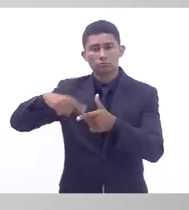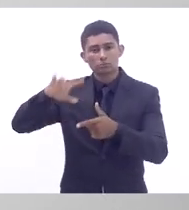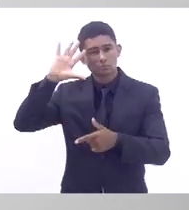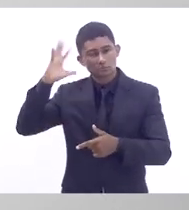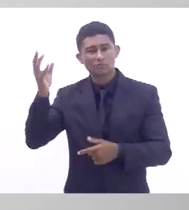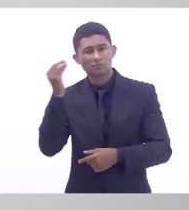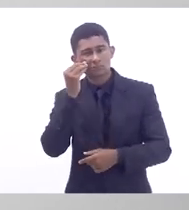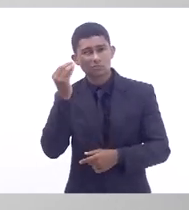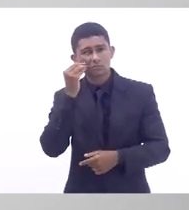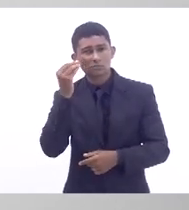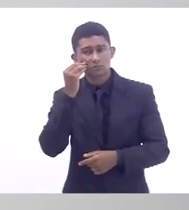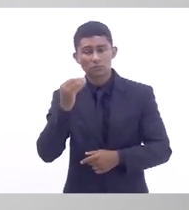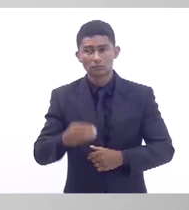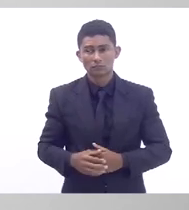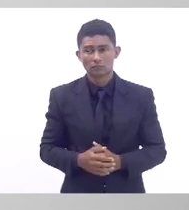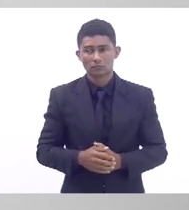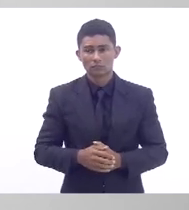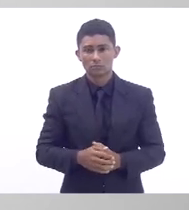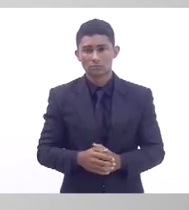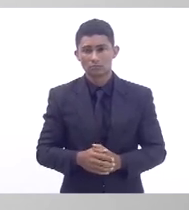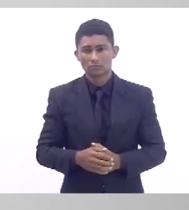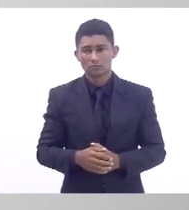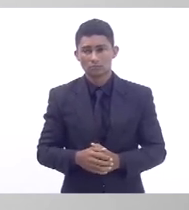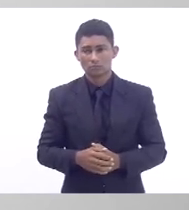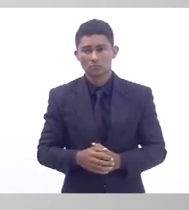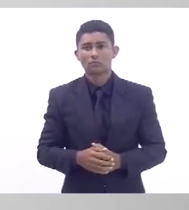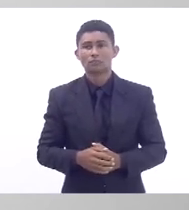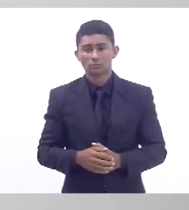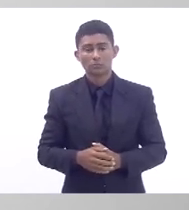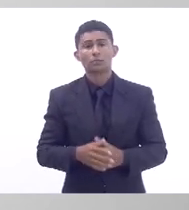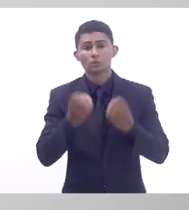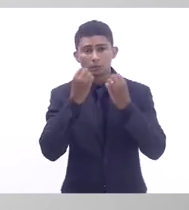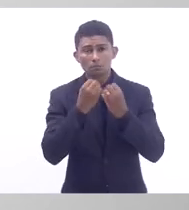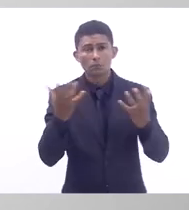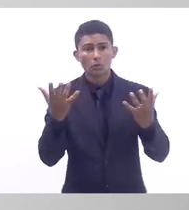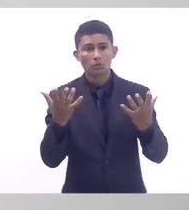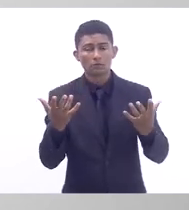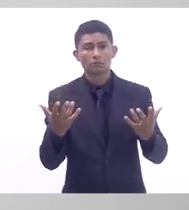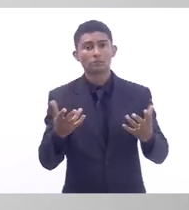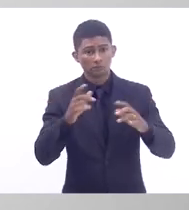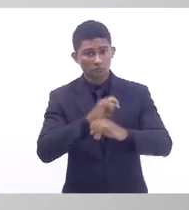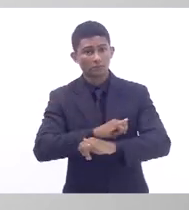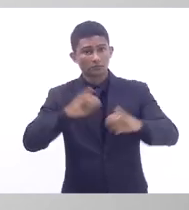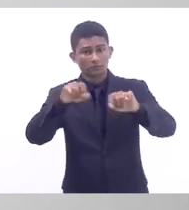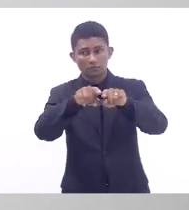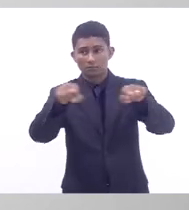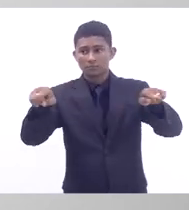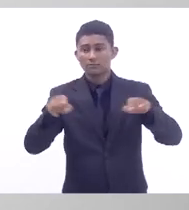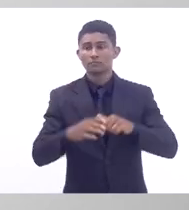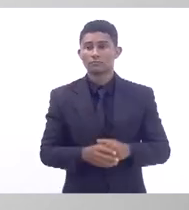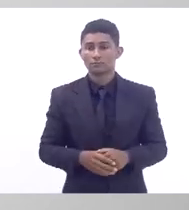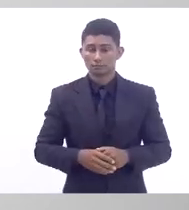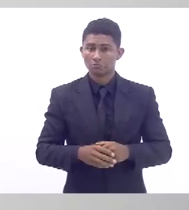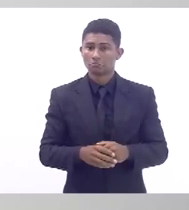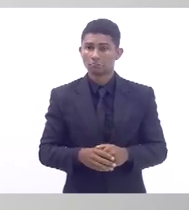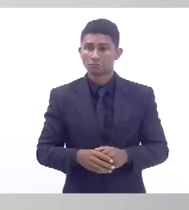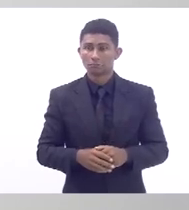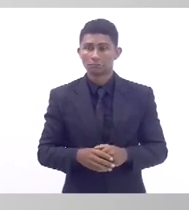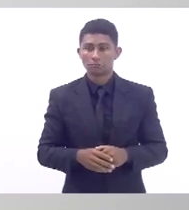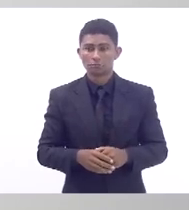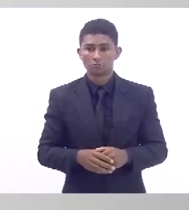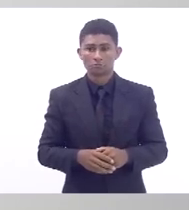situação então é de qualquer jeito é uma boa notícia para colocar aqui Talvez um bom ponto de partida para